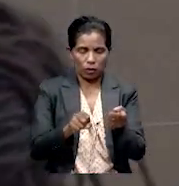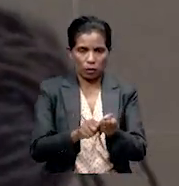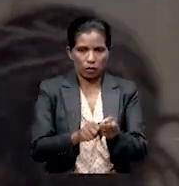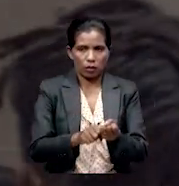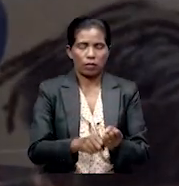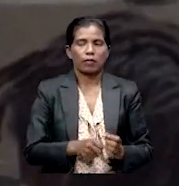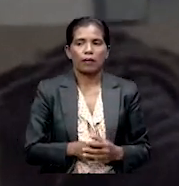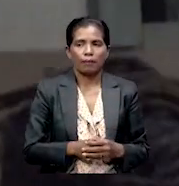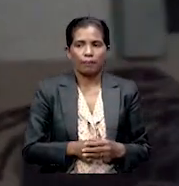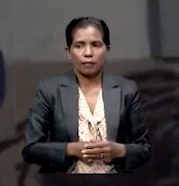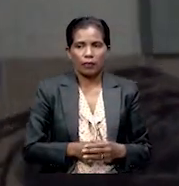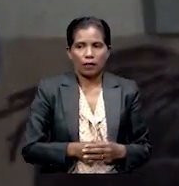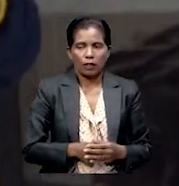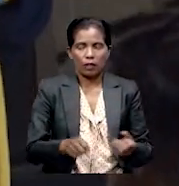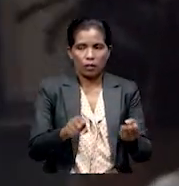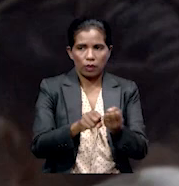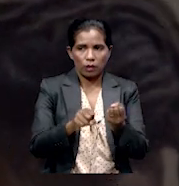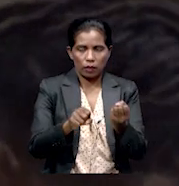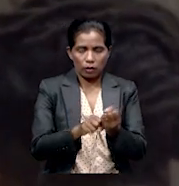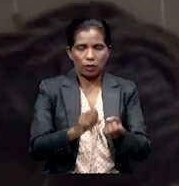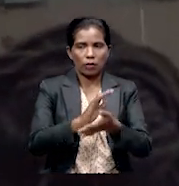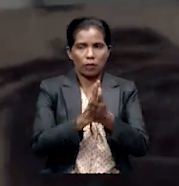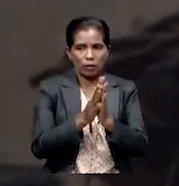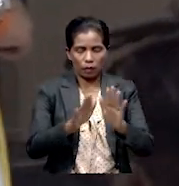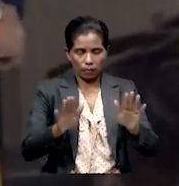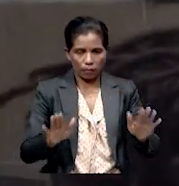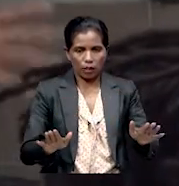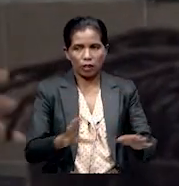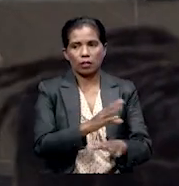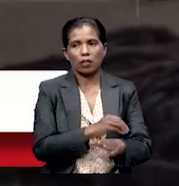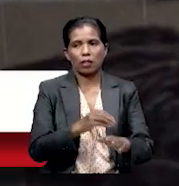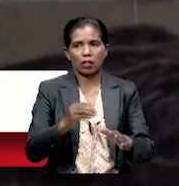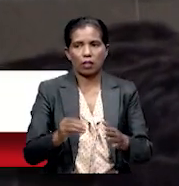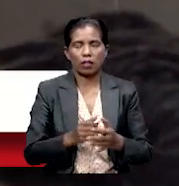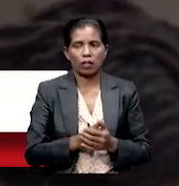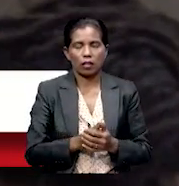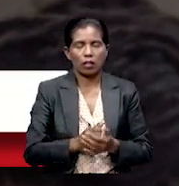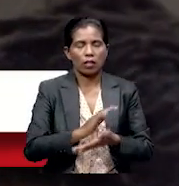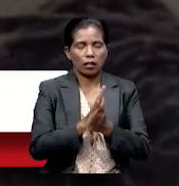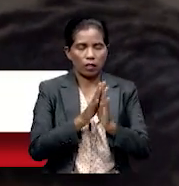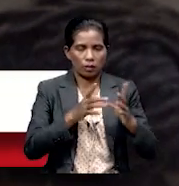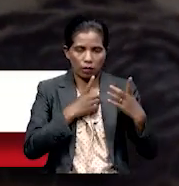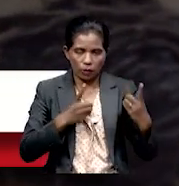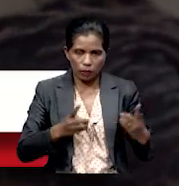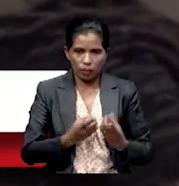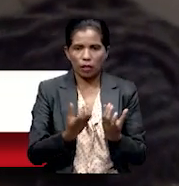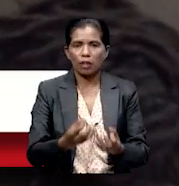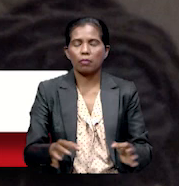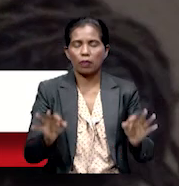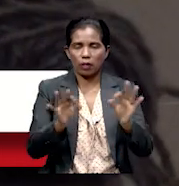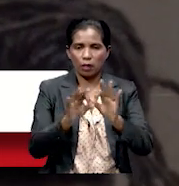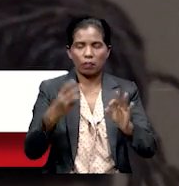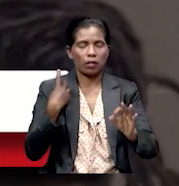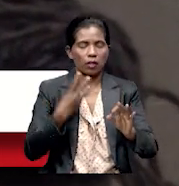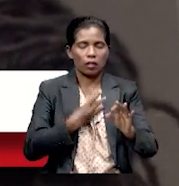estabilidade, contribui para a paz, o nome, dá-me o nome importante, e também vai